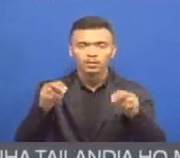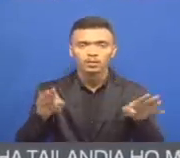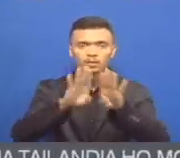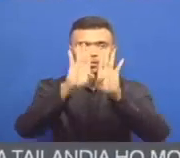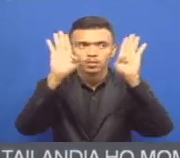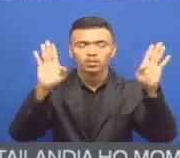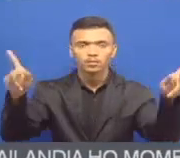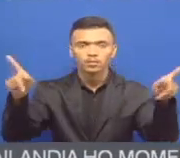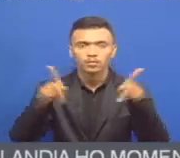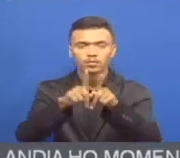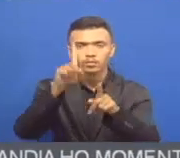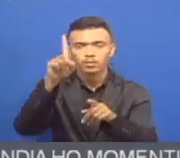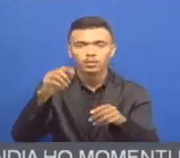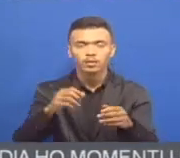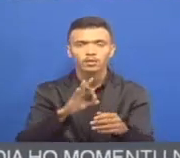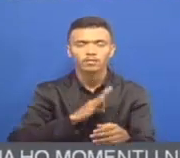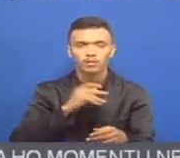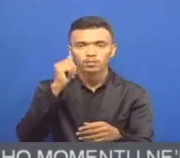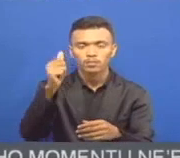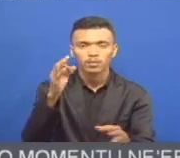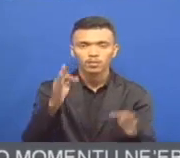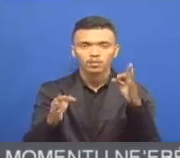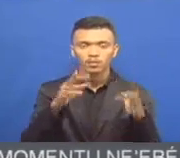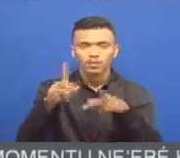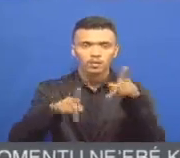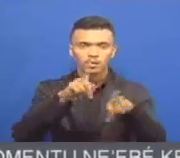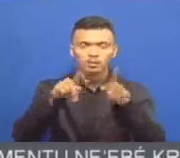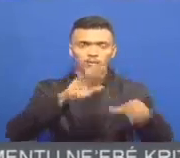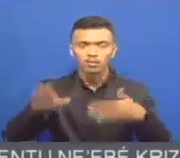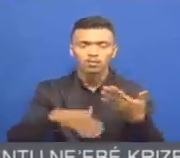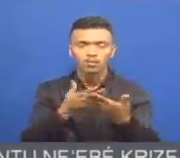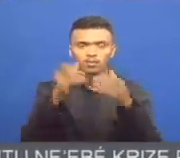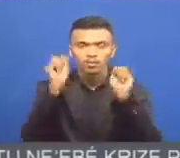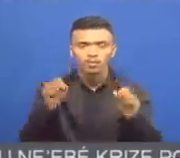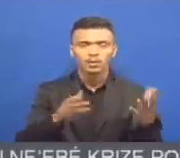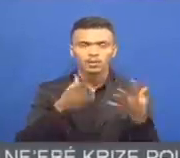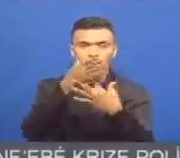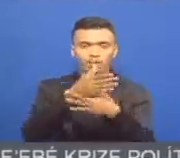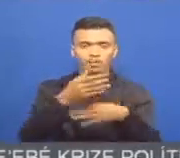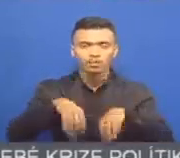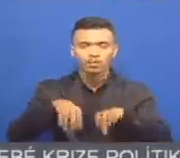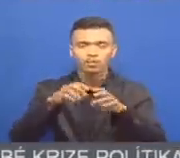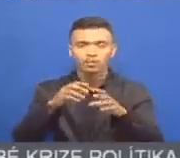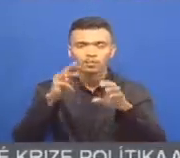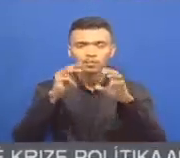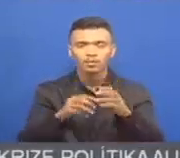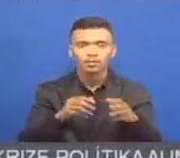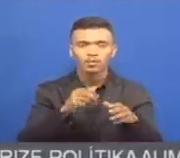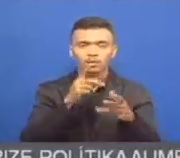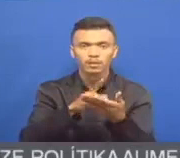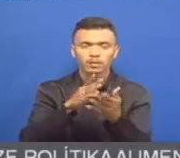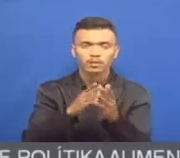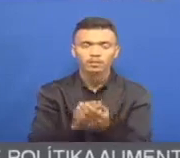posto integrado ida e a posto Fatumeia. Nune, cidadão roto bele ultrapassa, no ralo transação rodalan legal, rodi selo